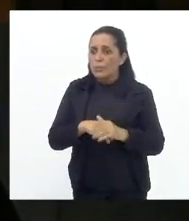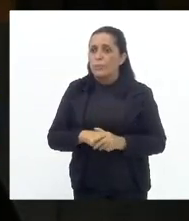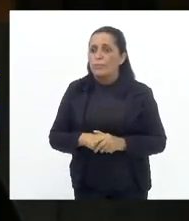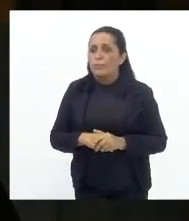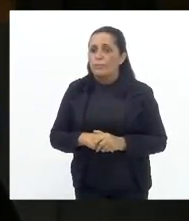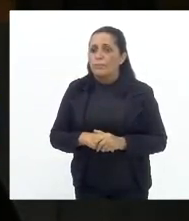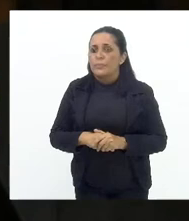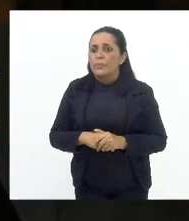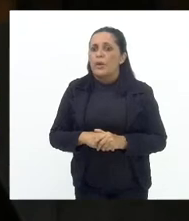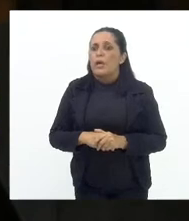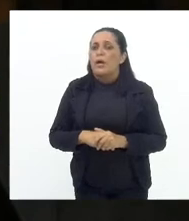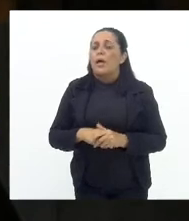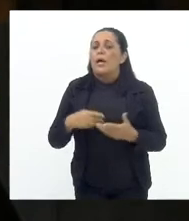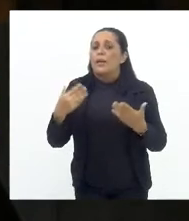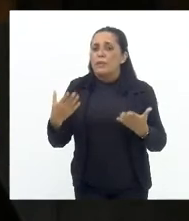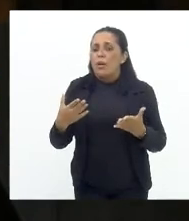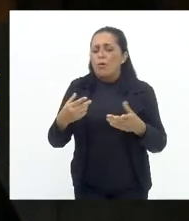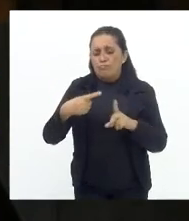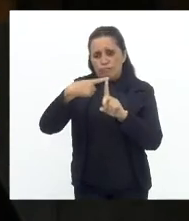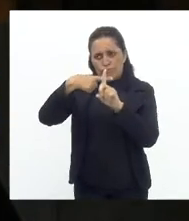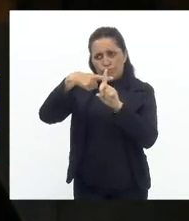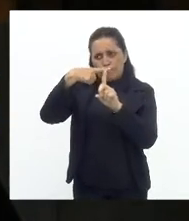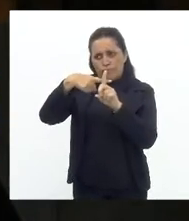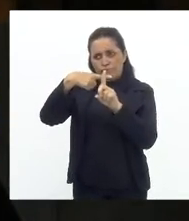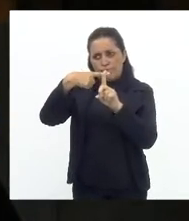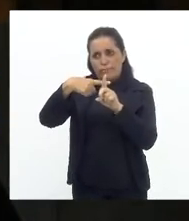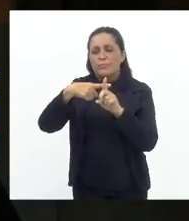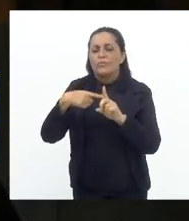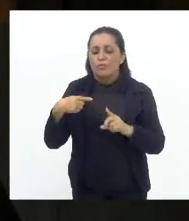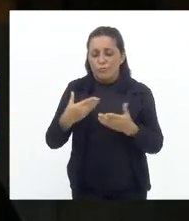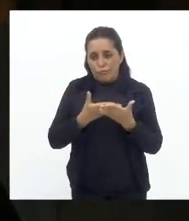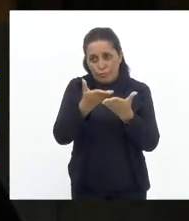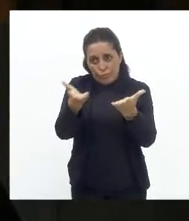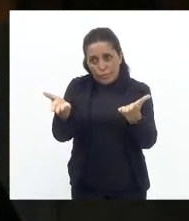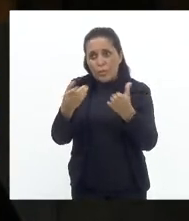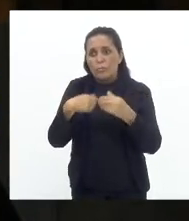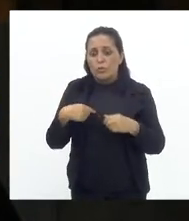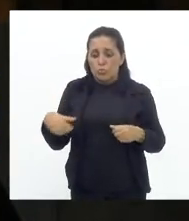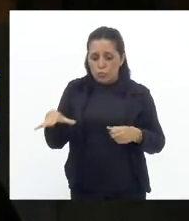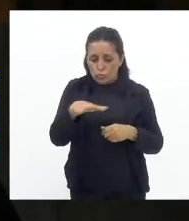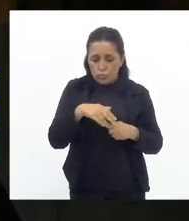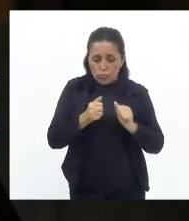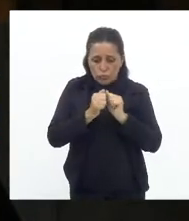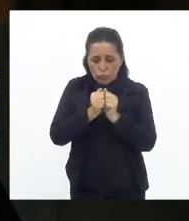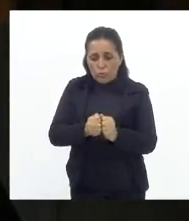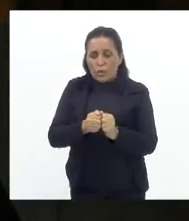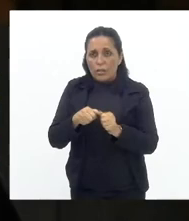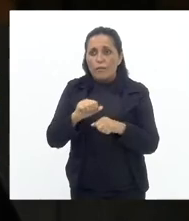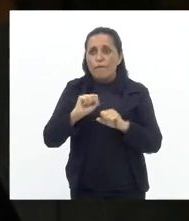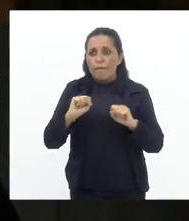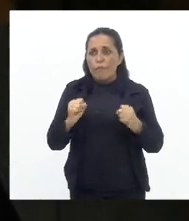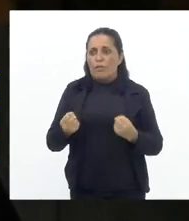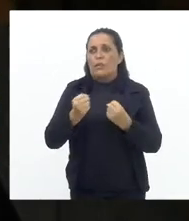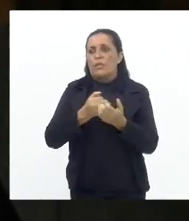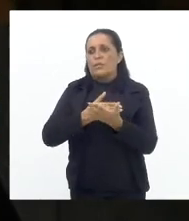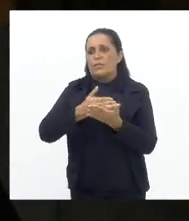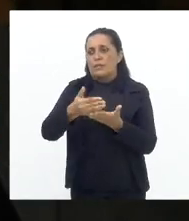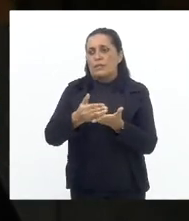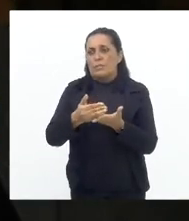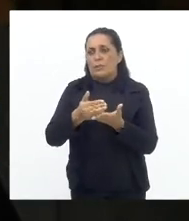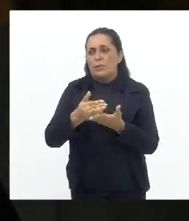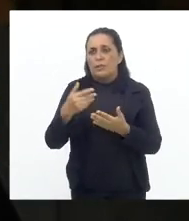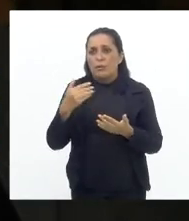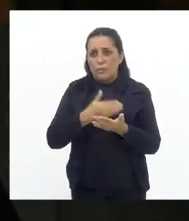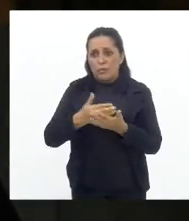registro positivo da interrupção mantida com vossa excelência e o Espero que Inclusive a gente possa aqui na Assembleia juntos fortalecer essa iniciativa